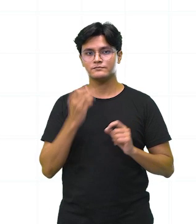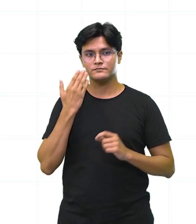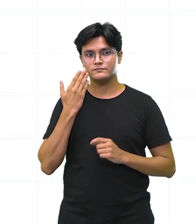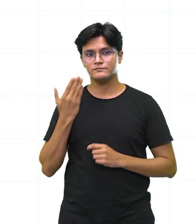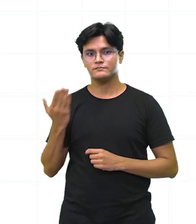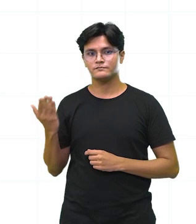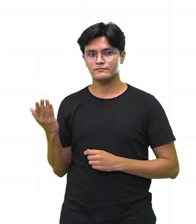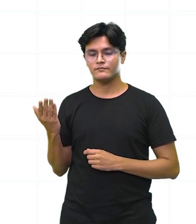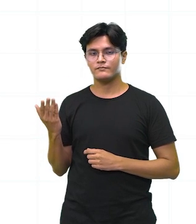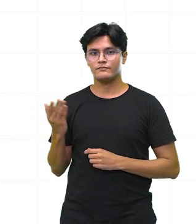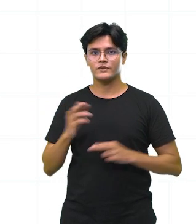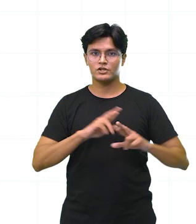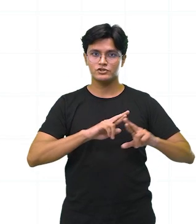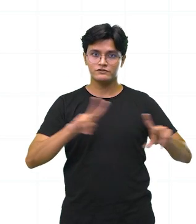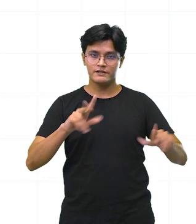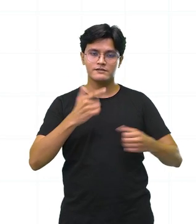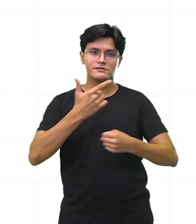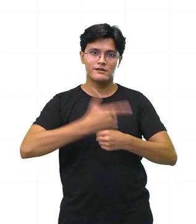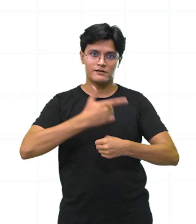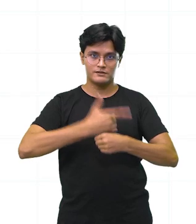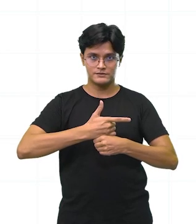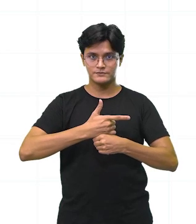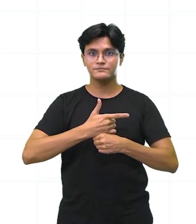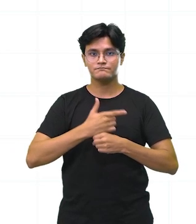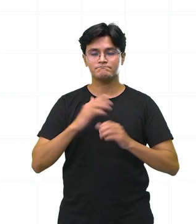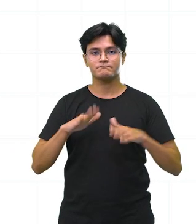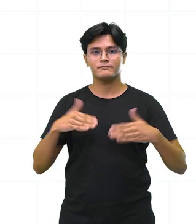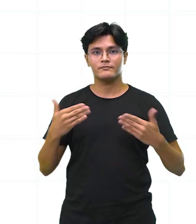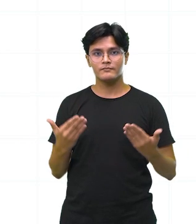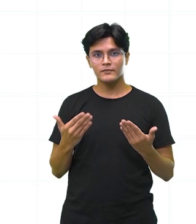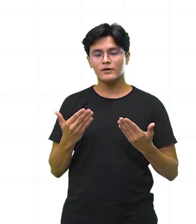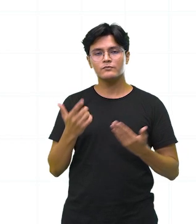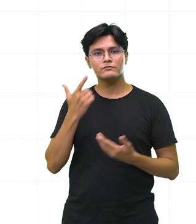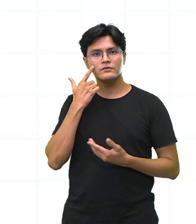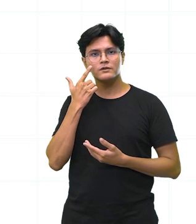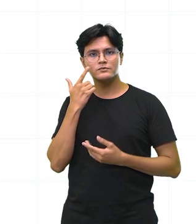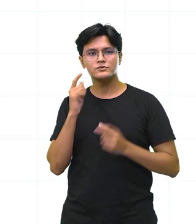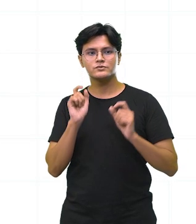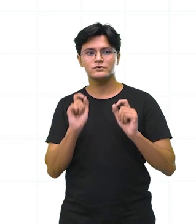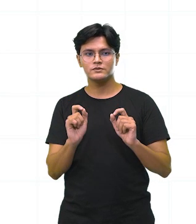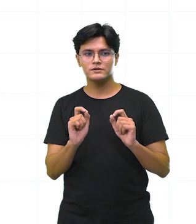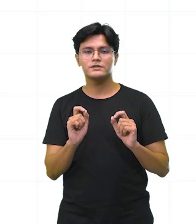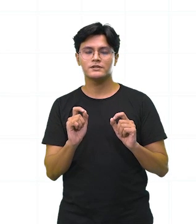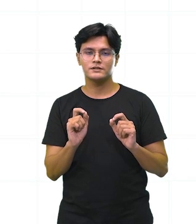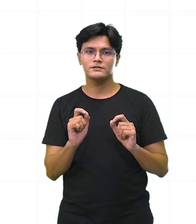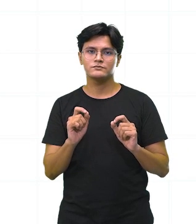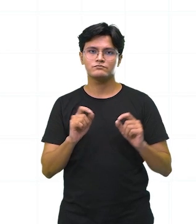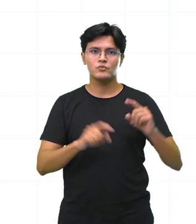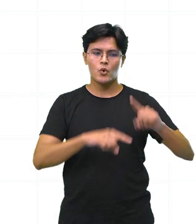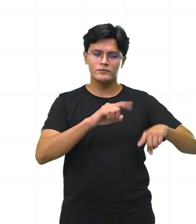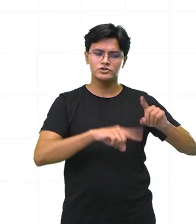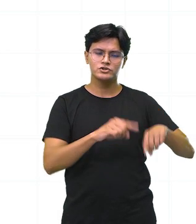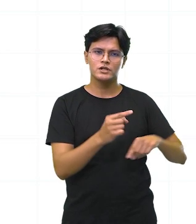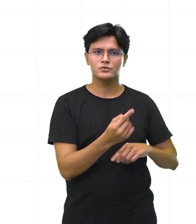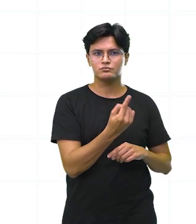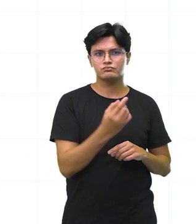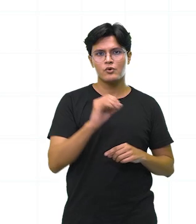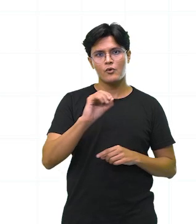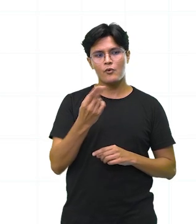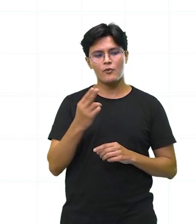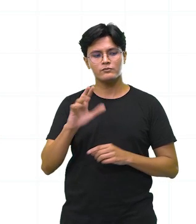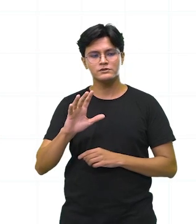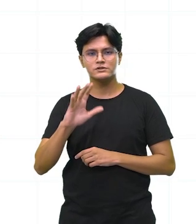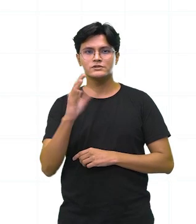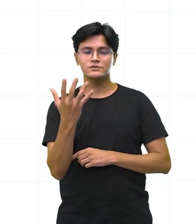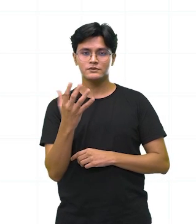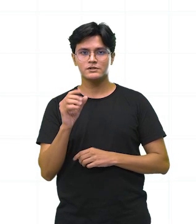diferença lexical né então quando observamos que o mesmo objeto ou situação pode